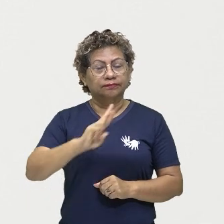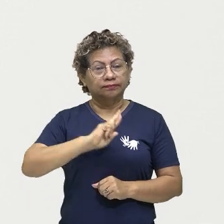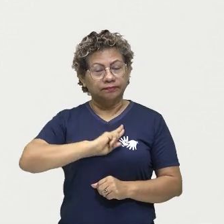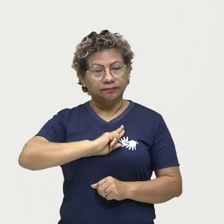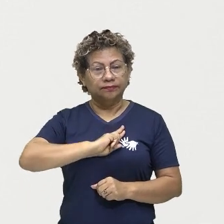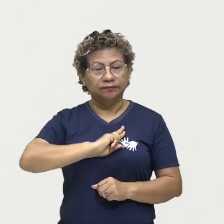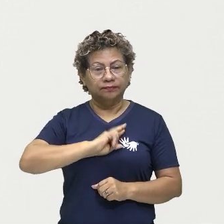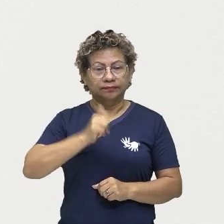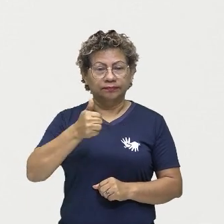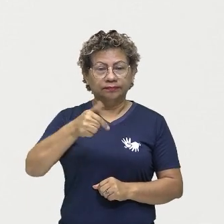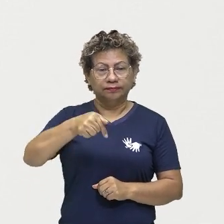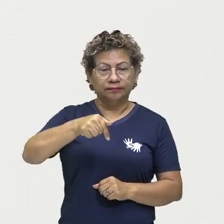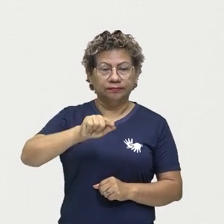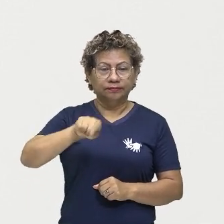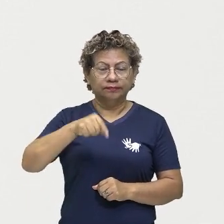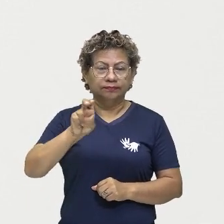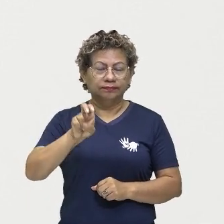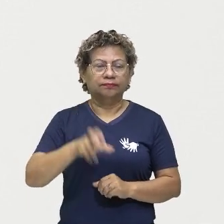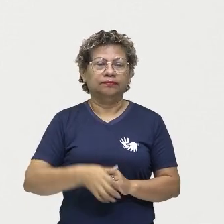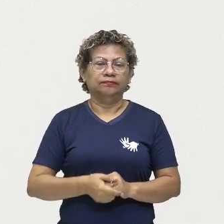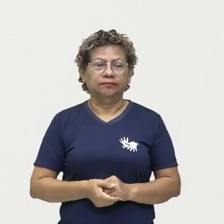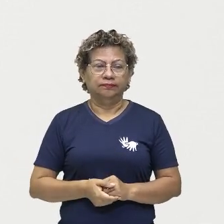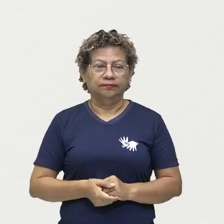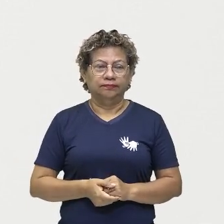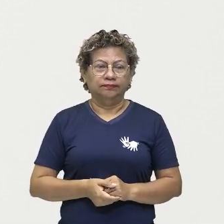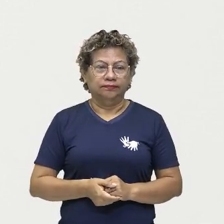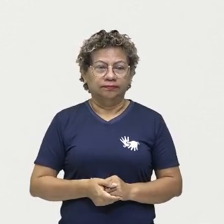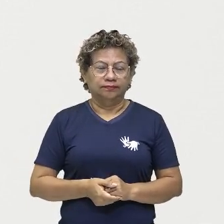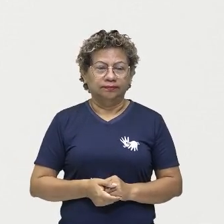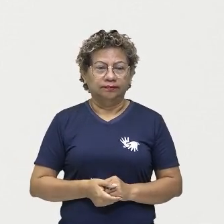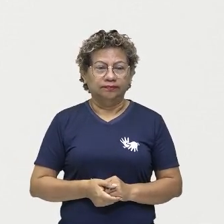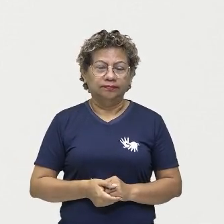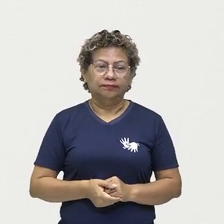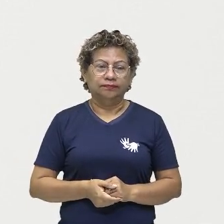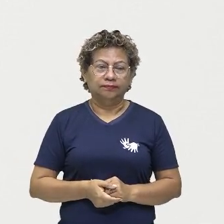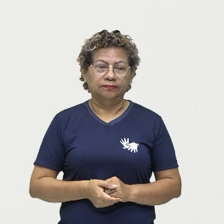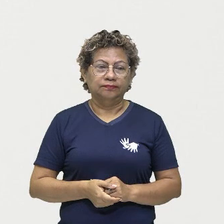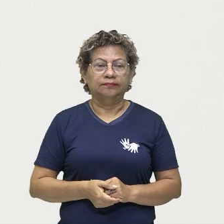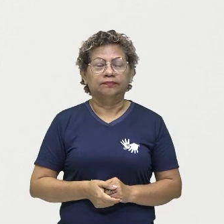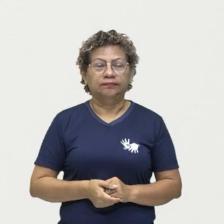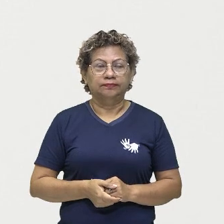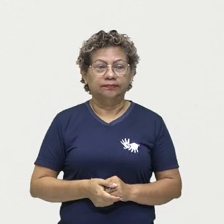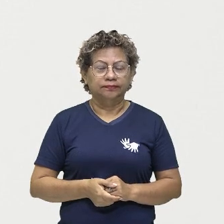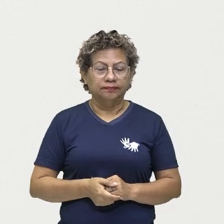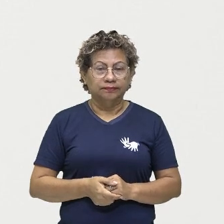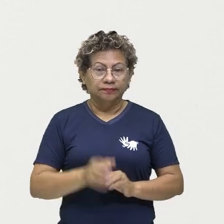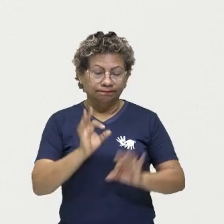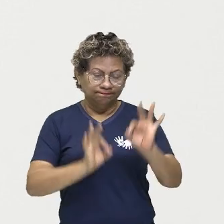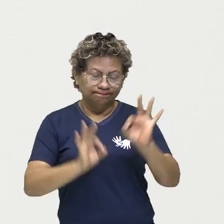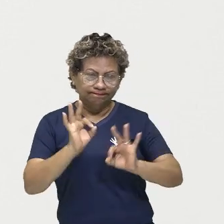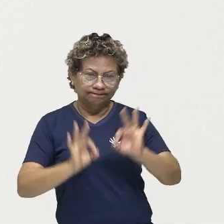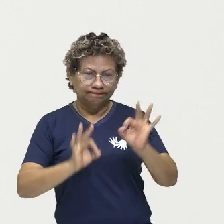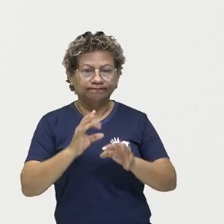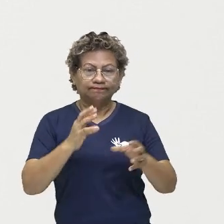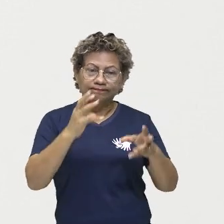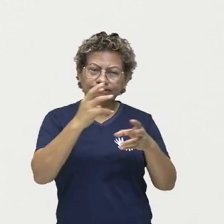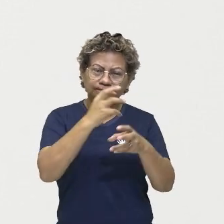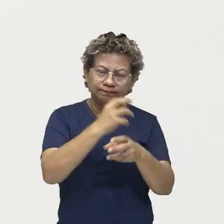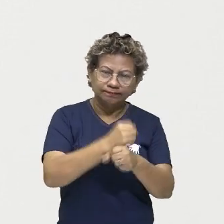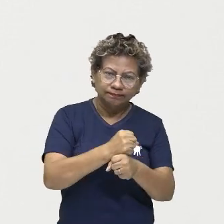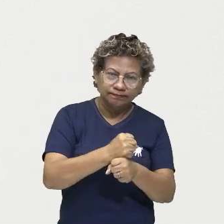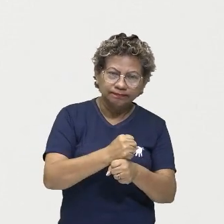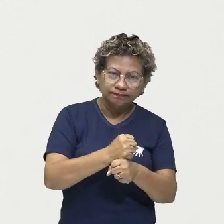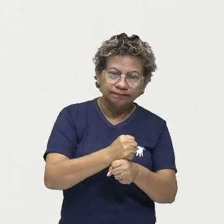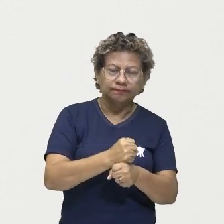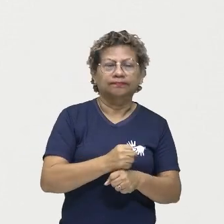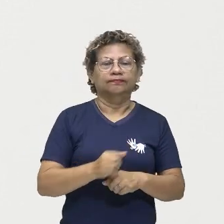eu gosto de fazer assim, né? Eu somo primeiro as partes inteiras, né? 3, 7, 10, 13, 16. 16, meio